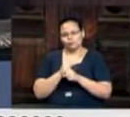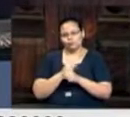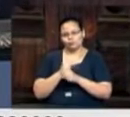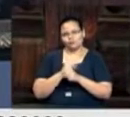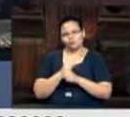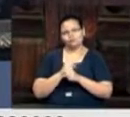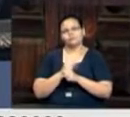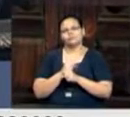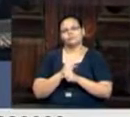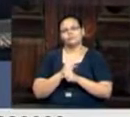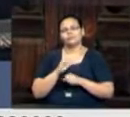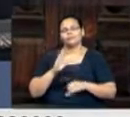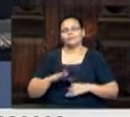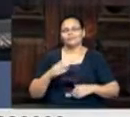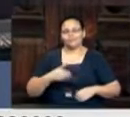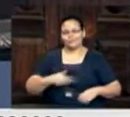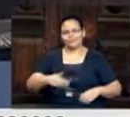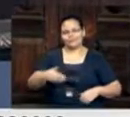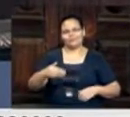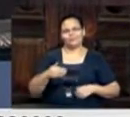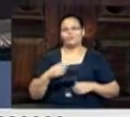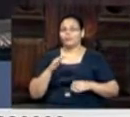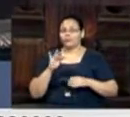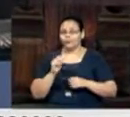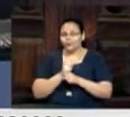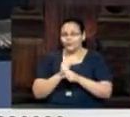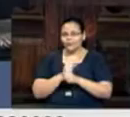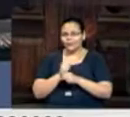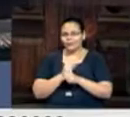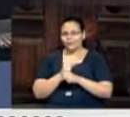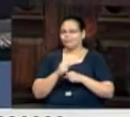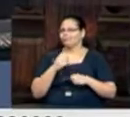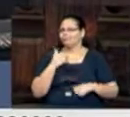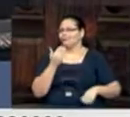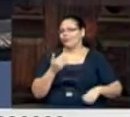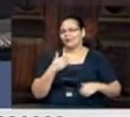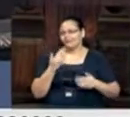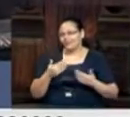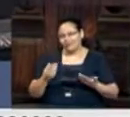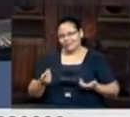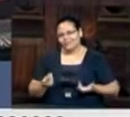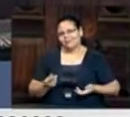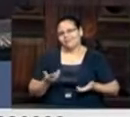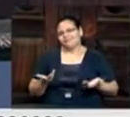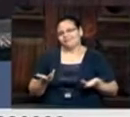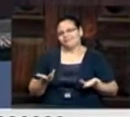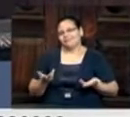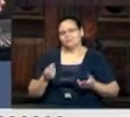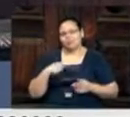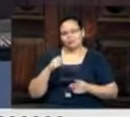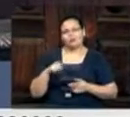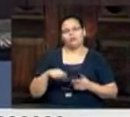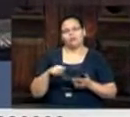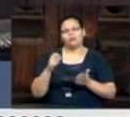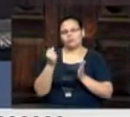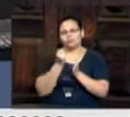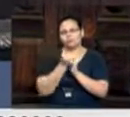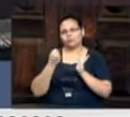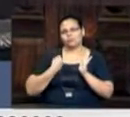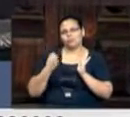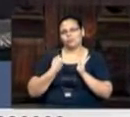sobressaltos. Já estamos caminhando para o final do ano letivo, não adianta constar em boletins e em registros